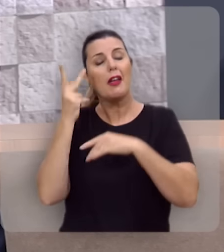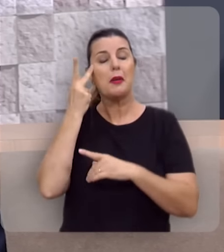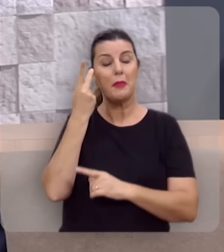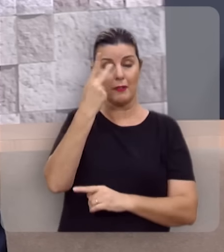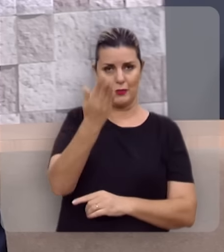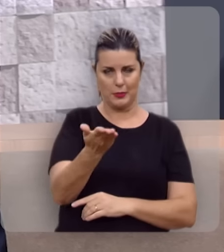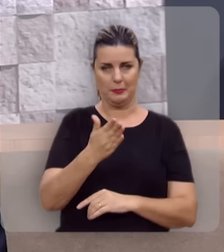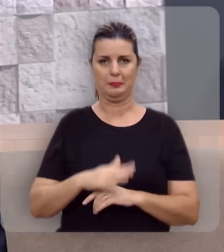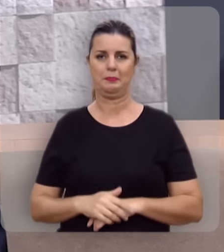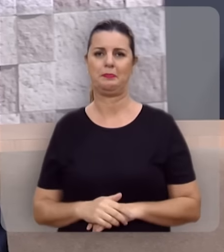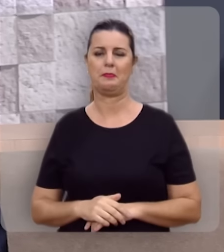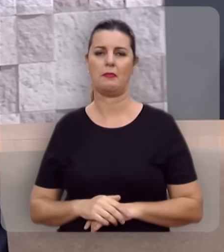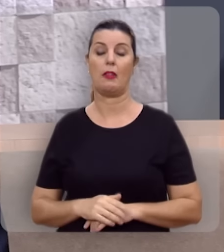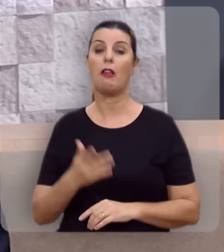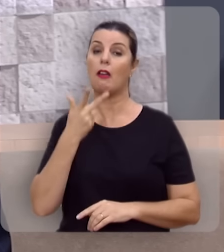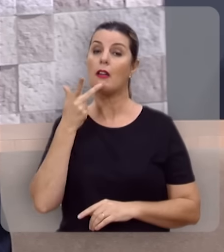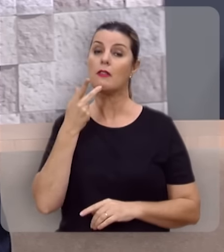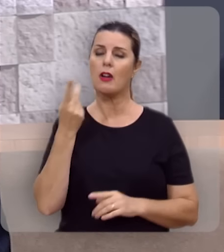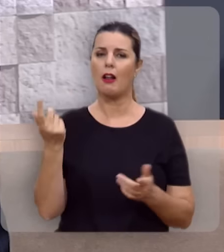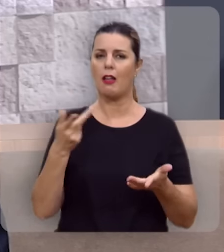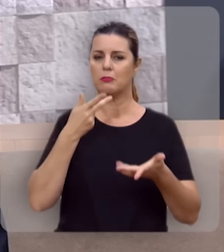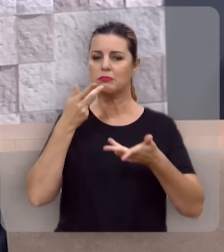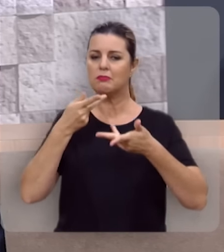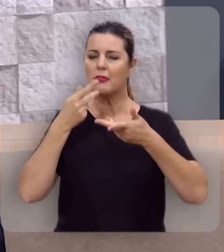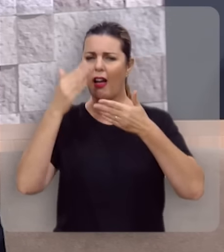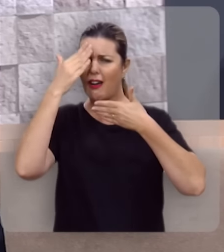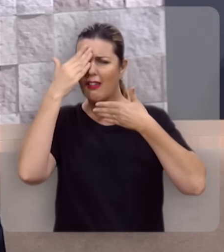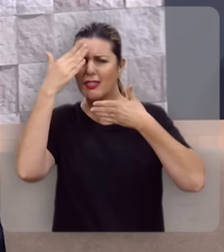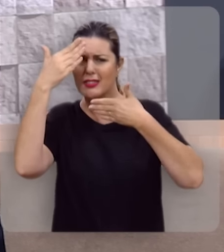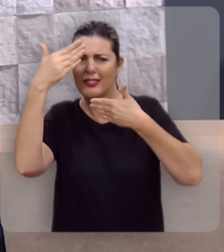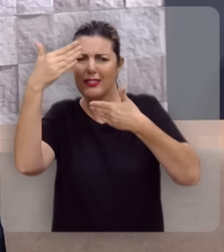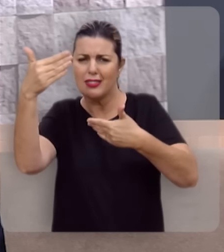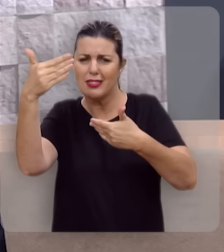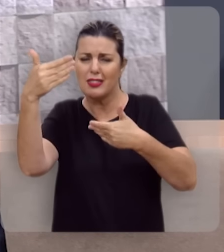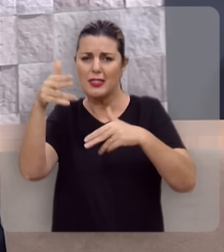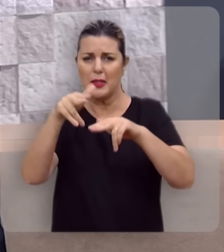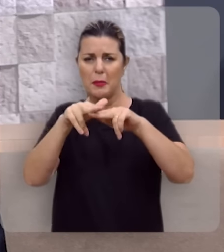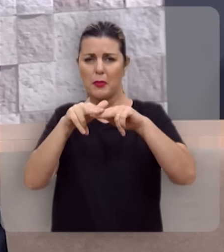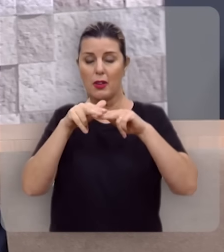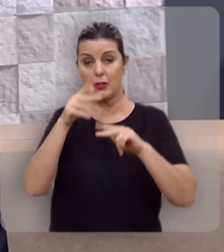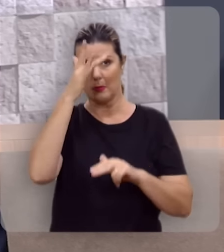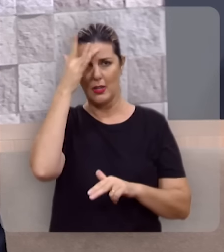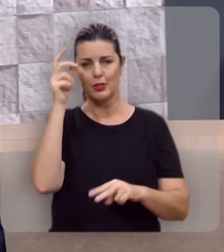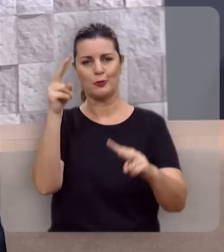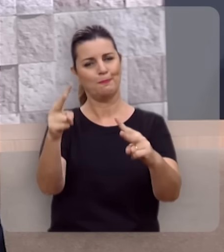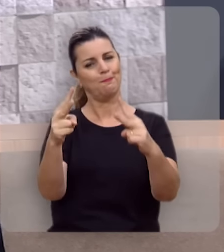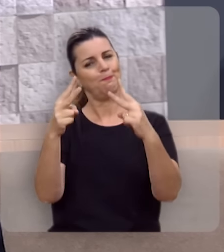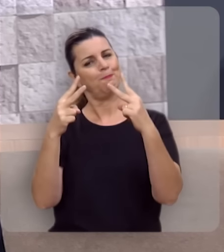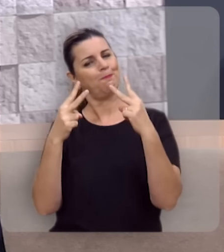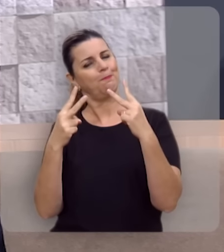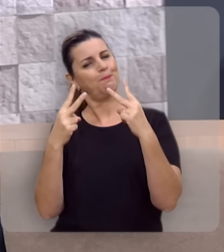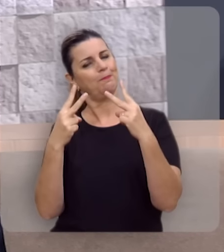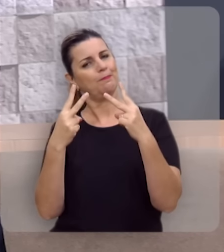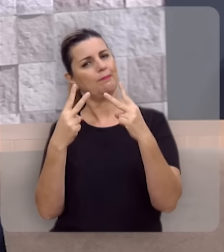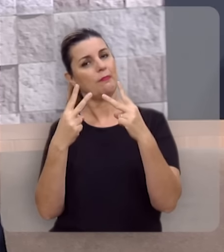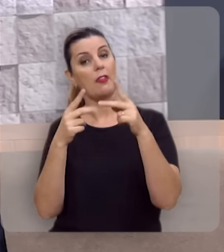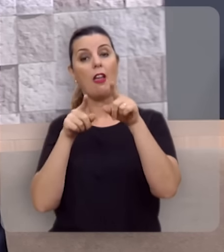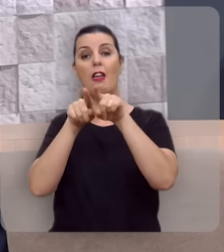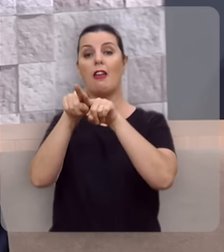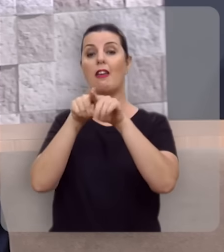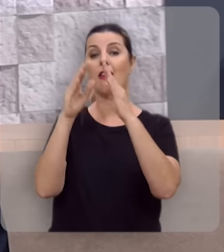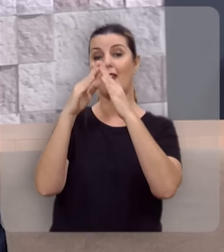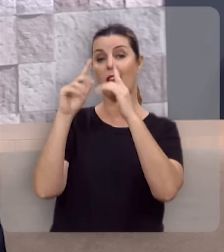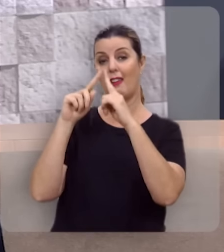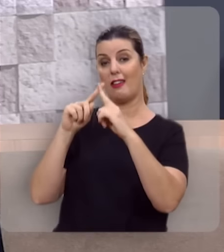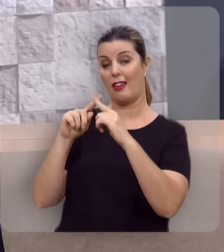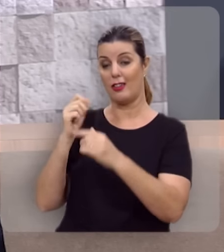para você. Quero fazer um registro de gratidão às pessoas que nos assistem, às